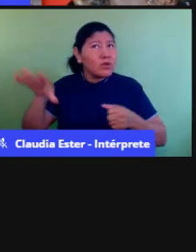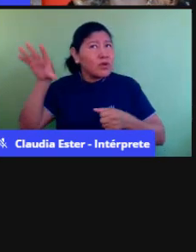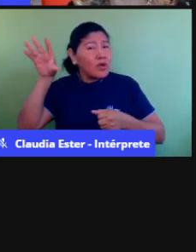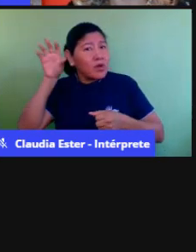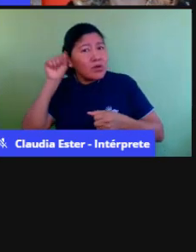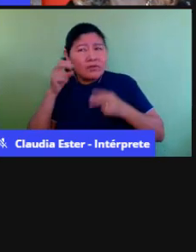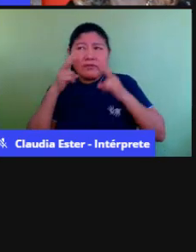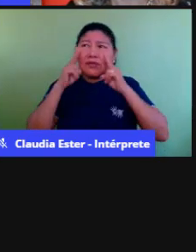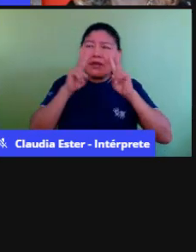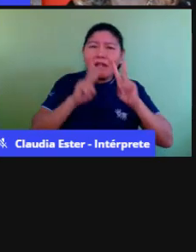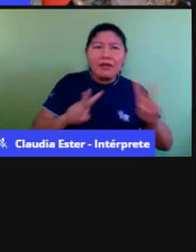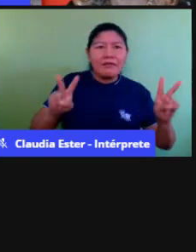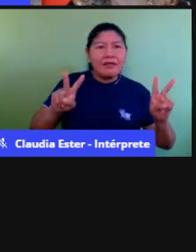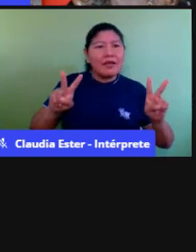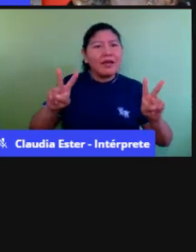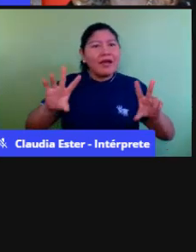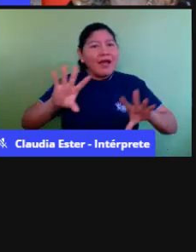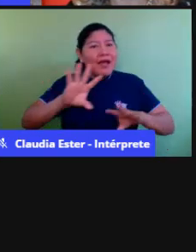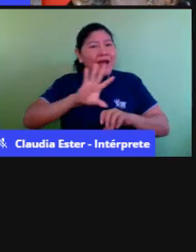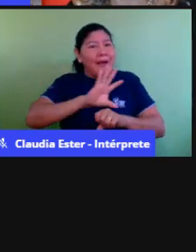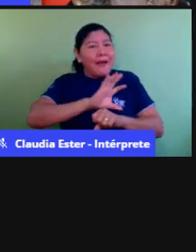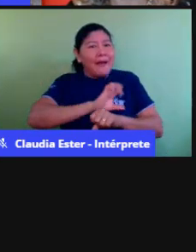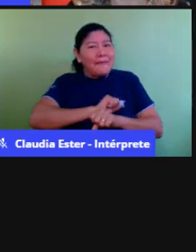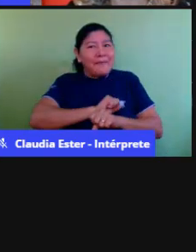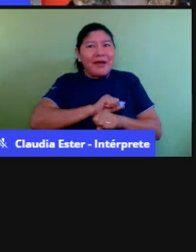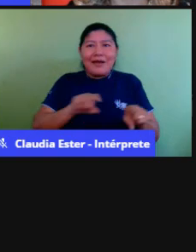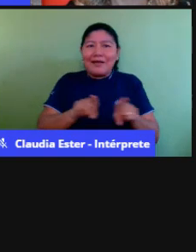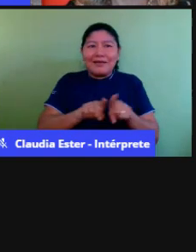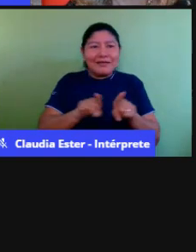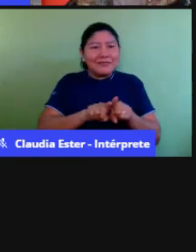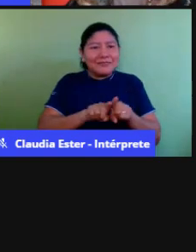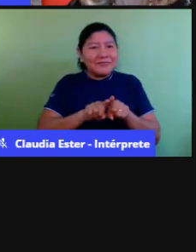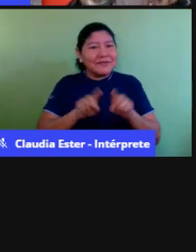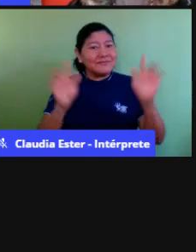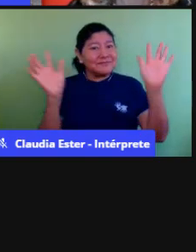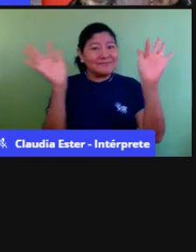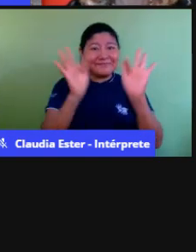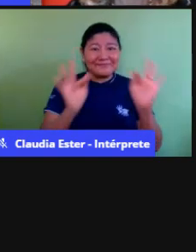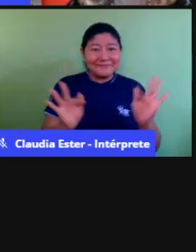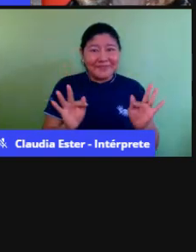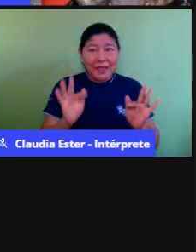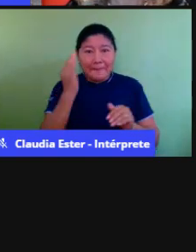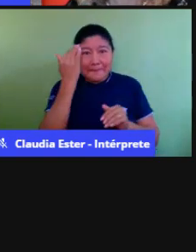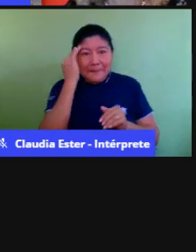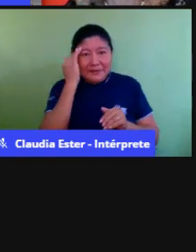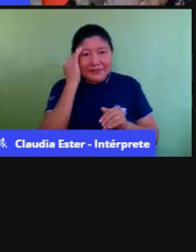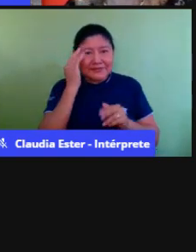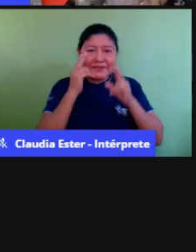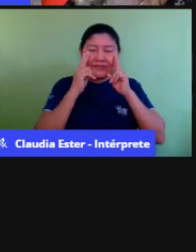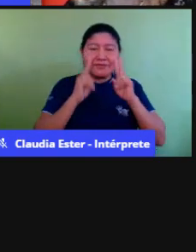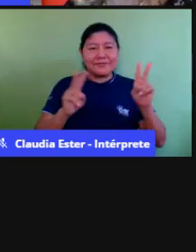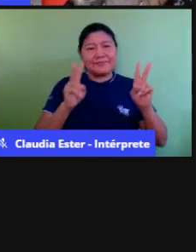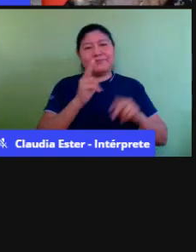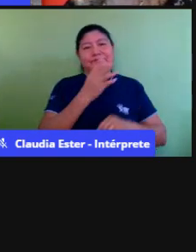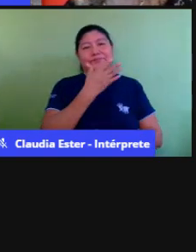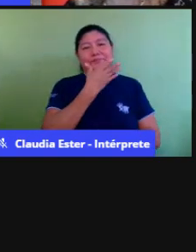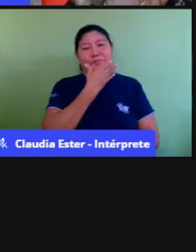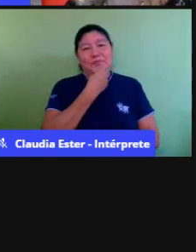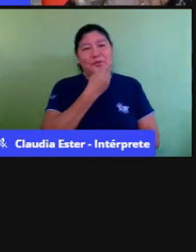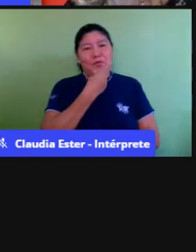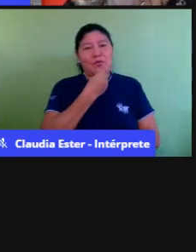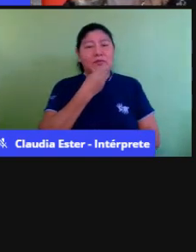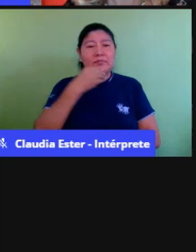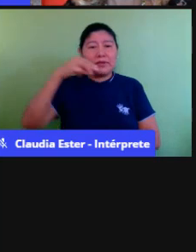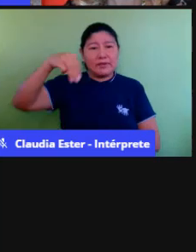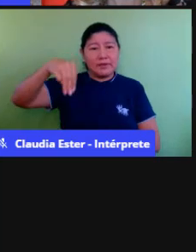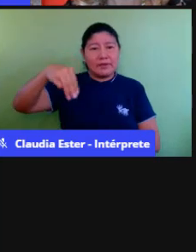maravilhar, de amar, 100 alegrias para cantar e compreender. Malaguzzi foi um pedagogo italiano do século